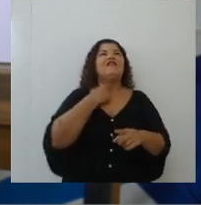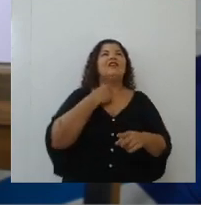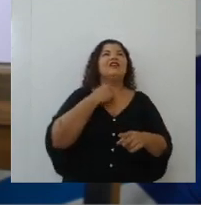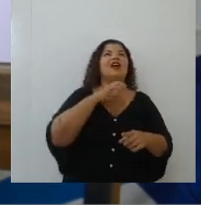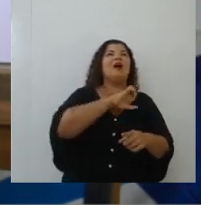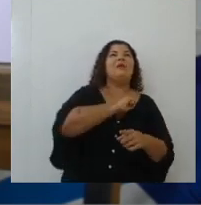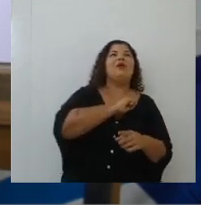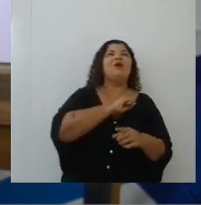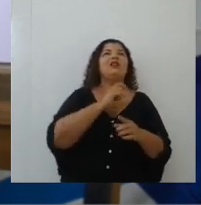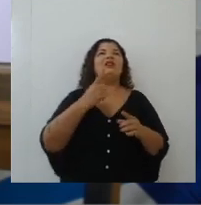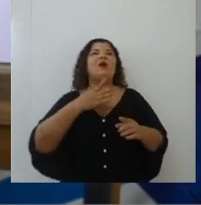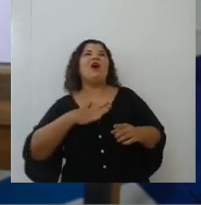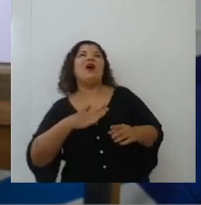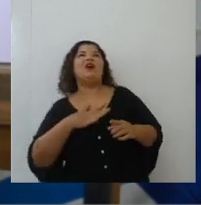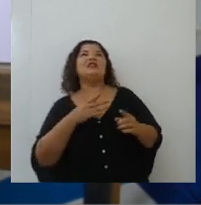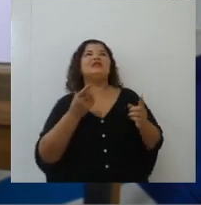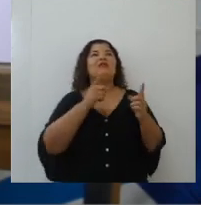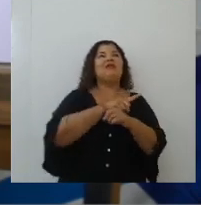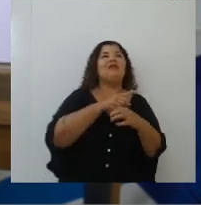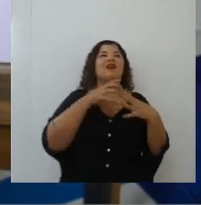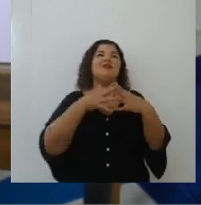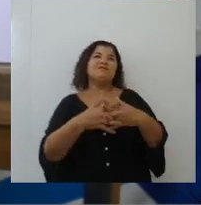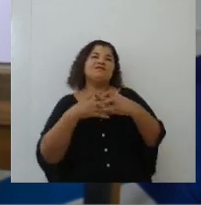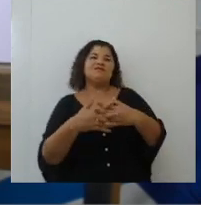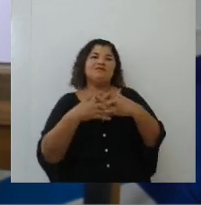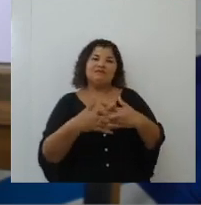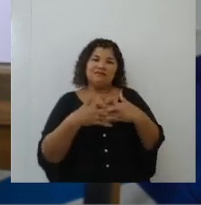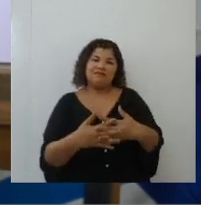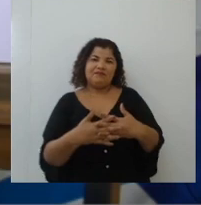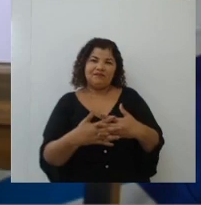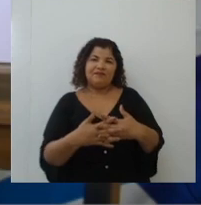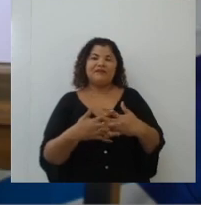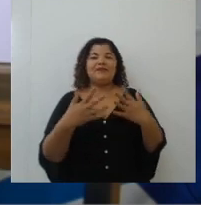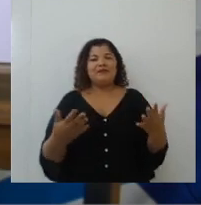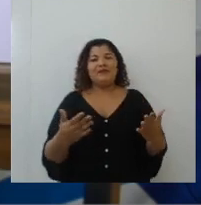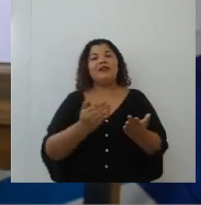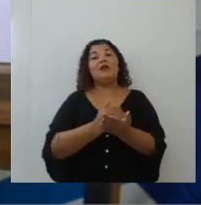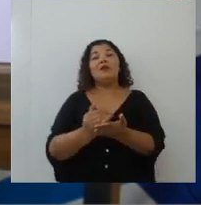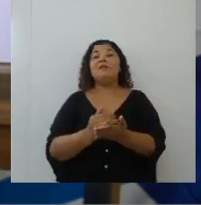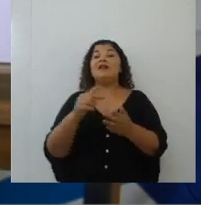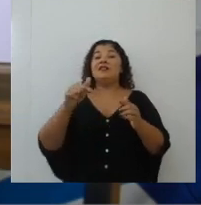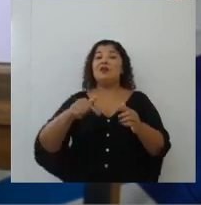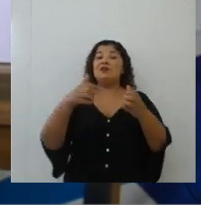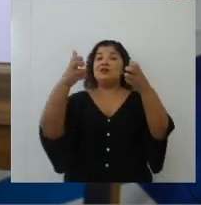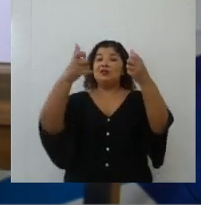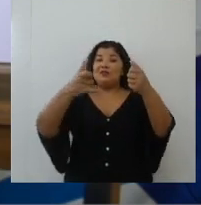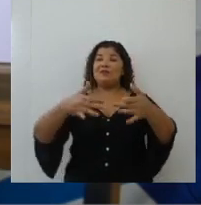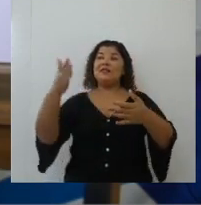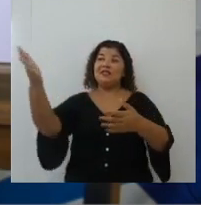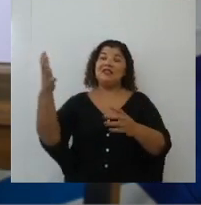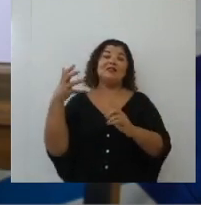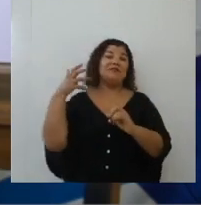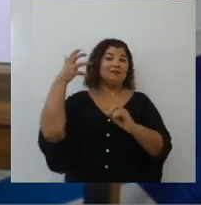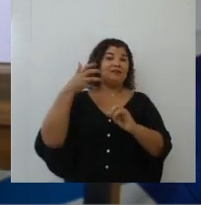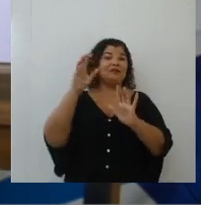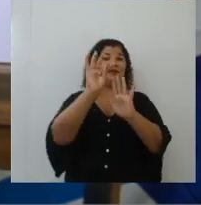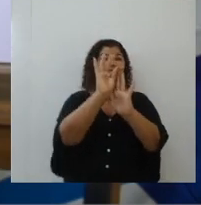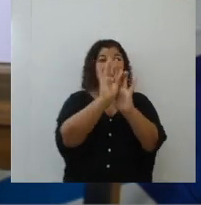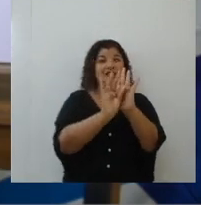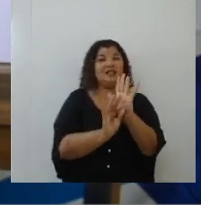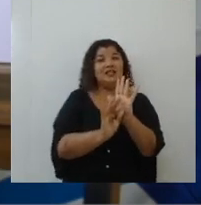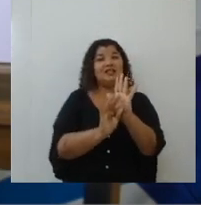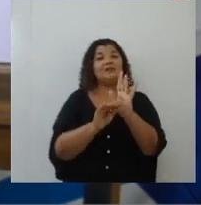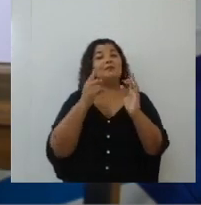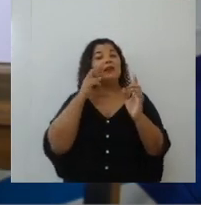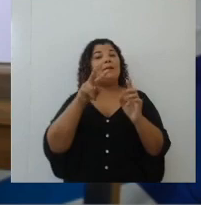gosta, uma hora você não gosta. Faz parte, é isso, né? Então eu comecei a aula de hoje trazendo Legião Urbana para a gente ver as figuras de